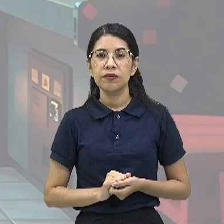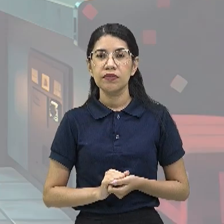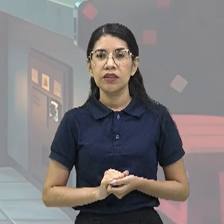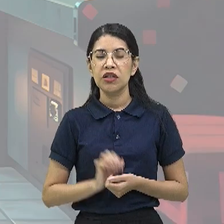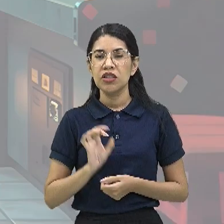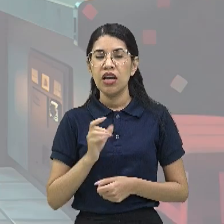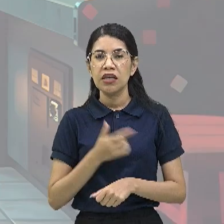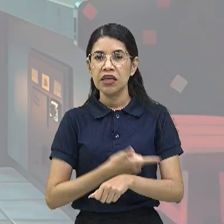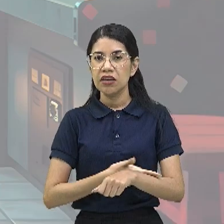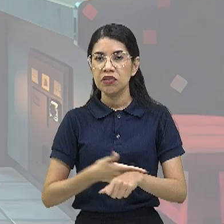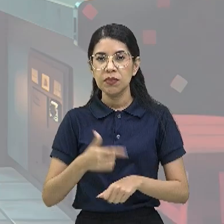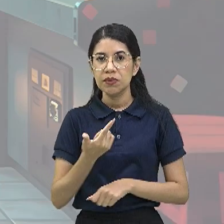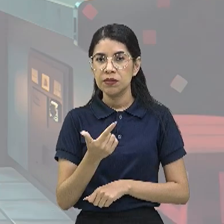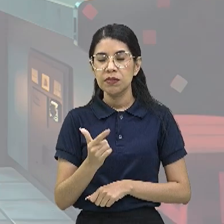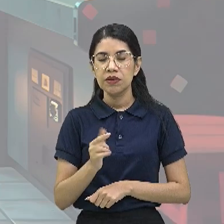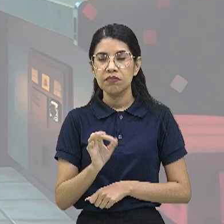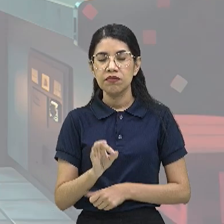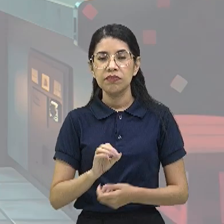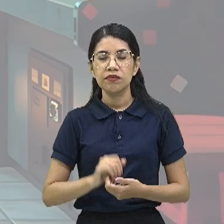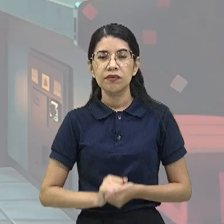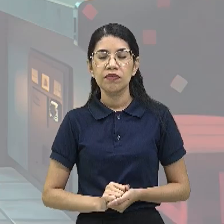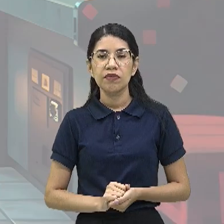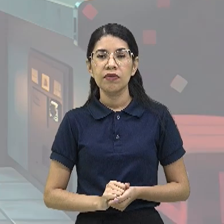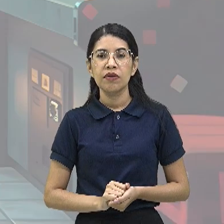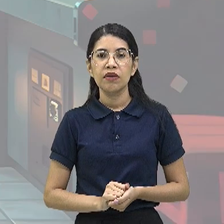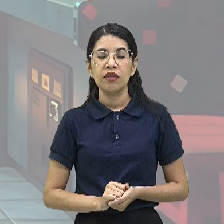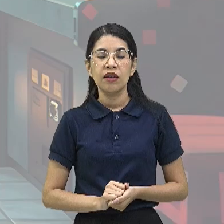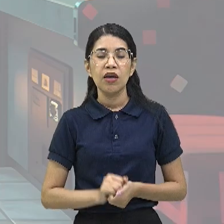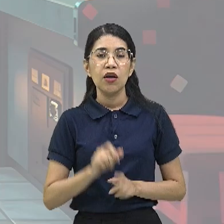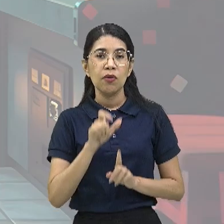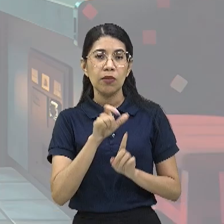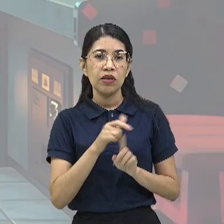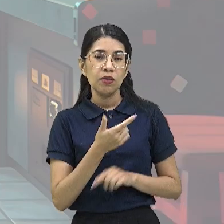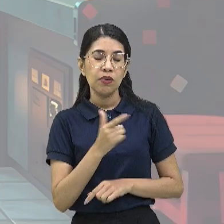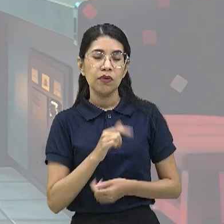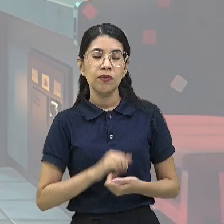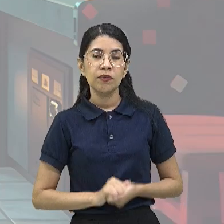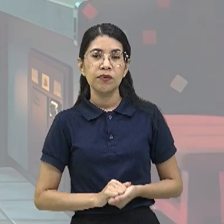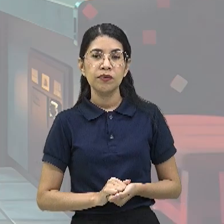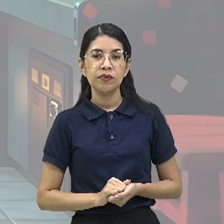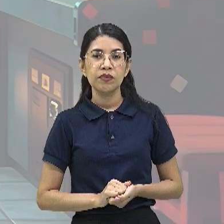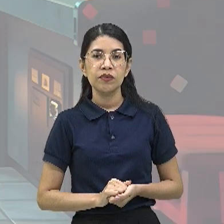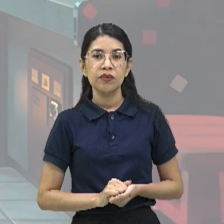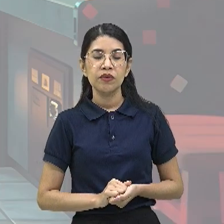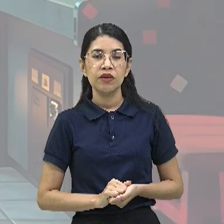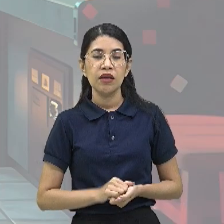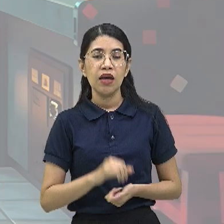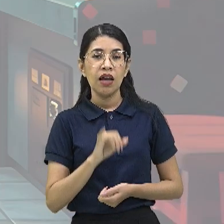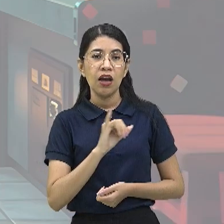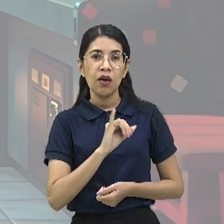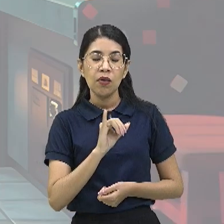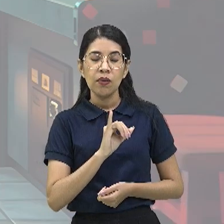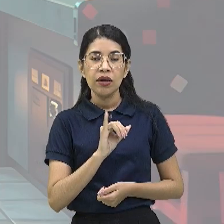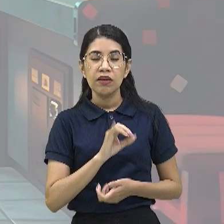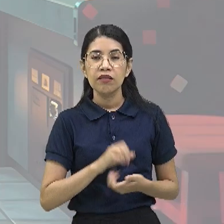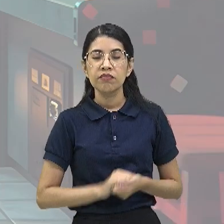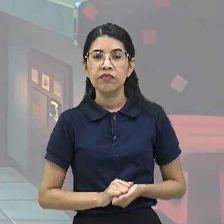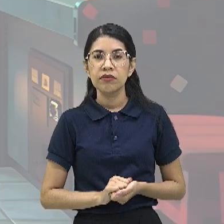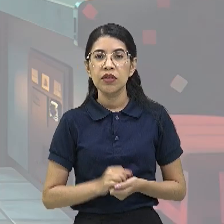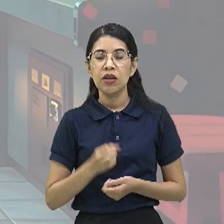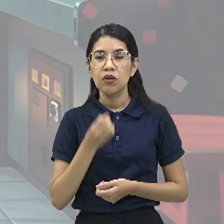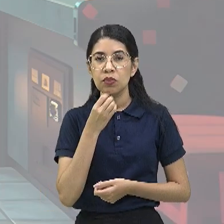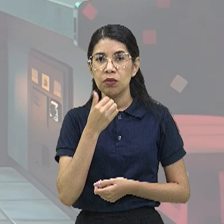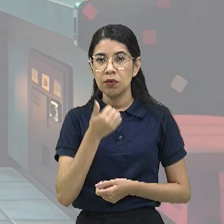rude mesmo, tá? E aí o Pedro fala: Hey Pedro, no. Então ele disse: Oi, tudo bem,